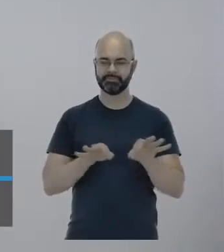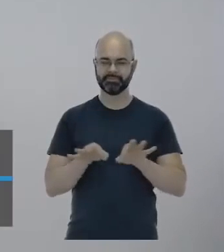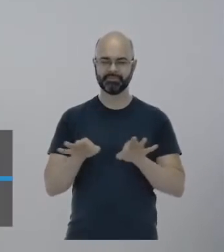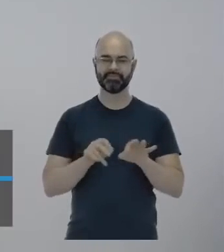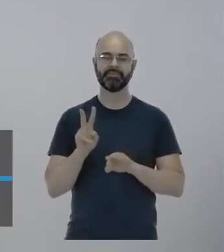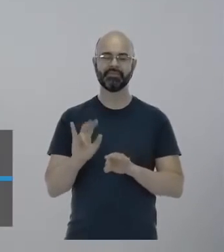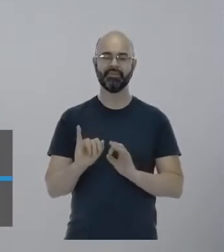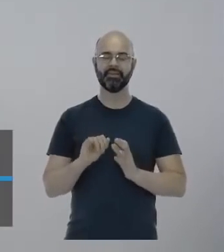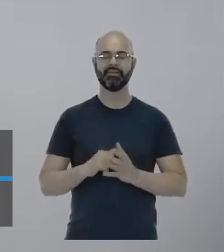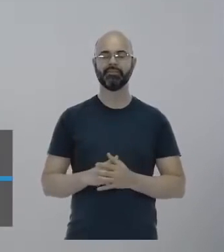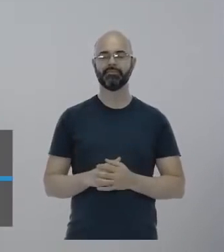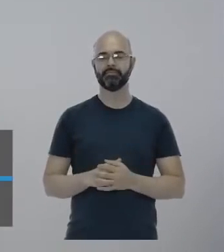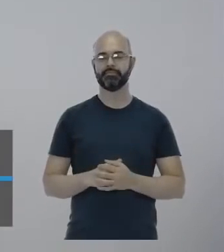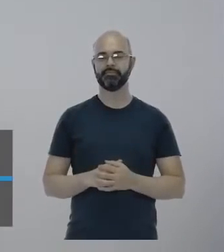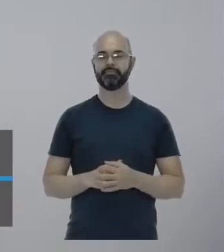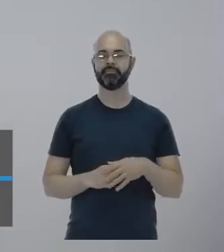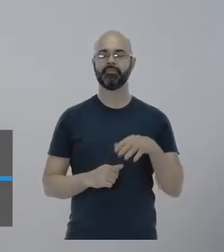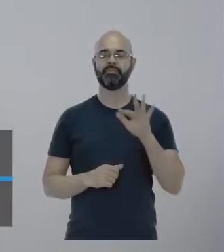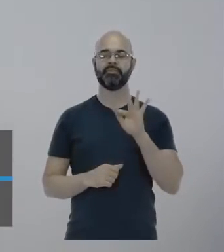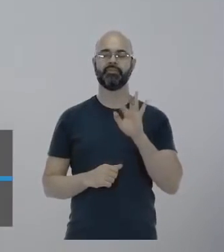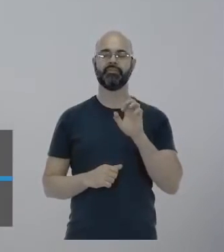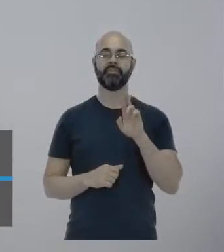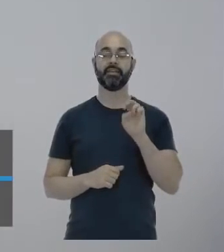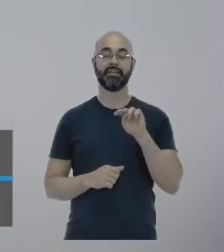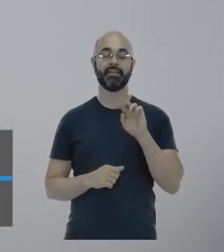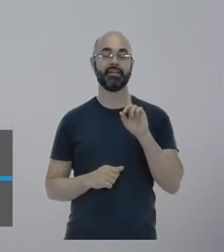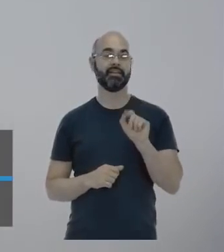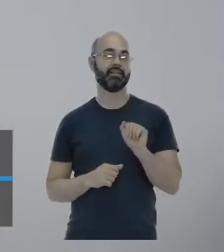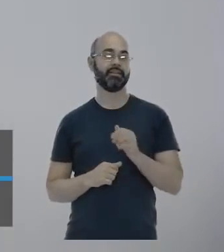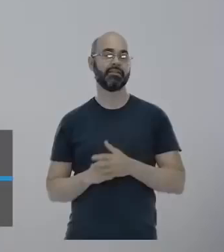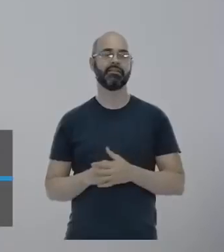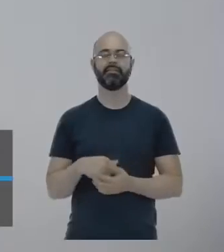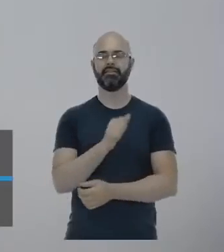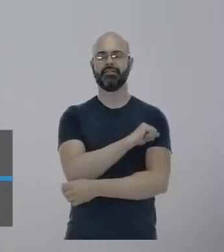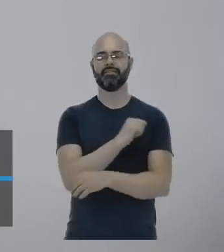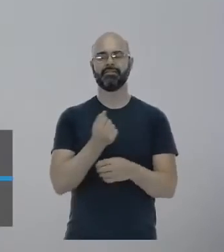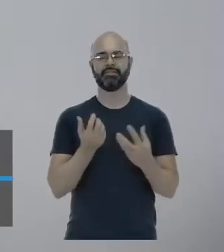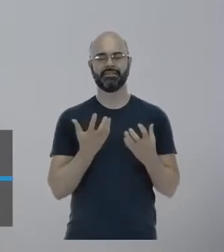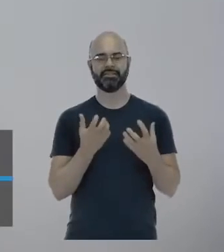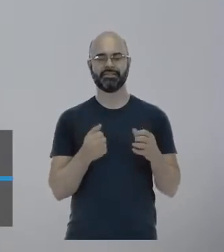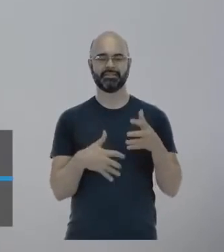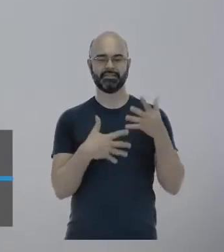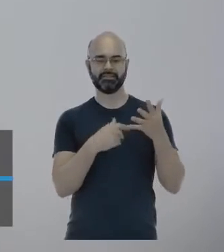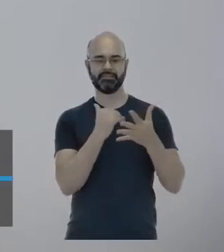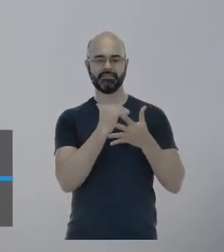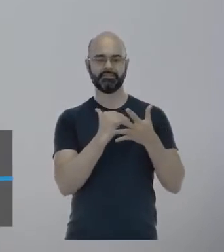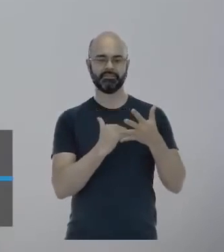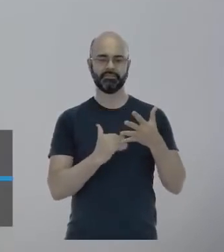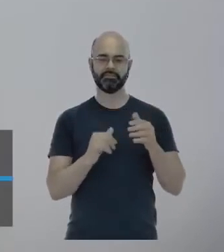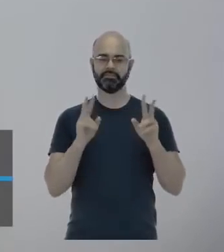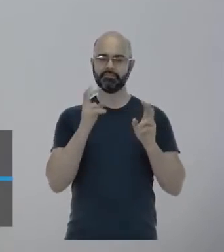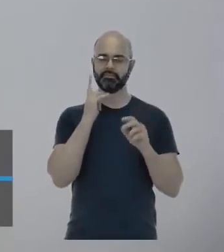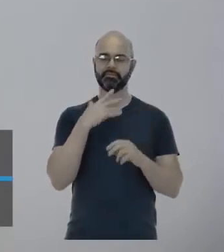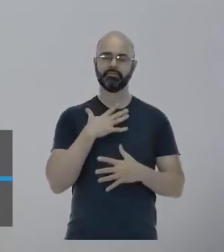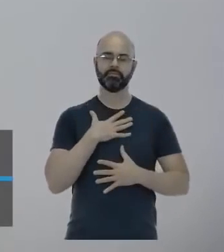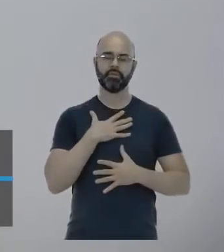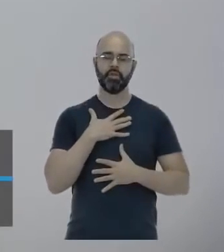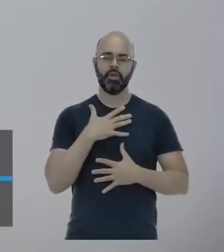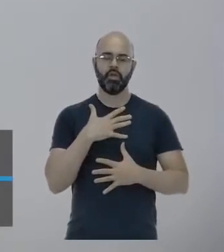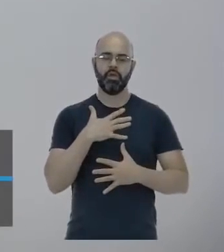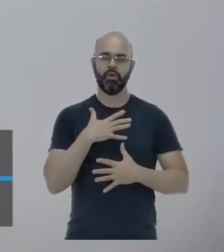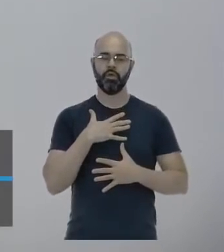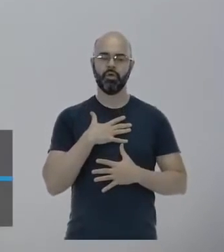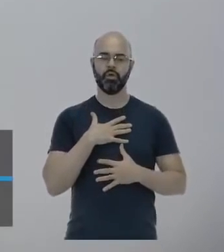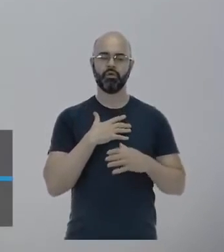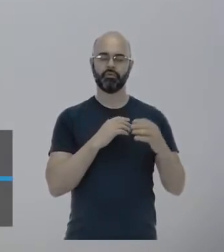Temos aqui a Fernanda, temos vários alunos aqui e eles estão dizendo a respiração oxigena